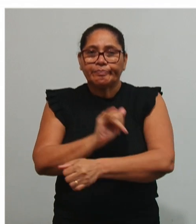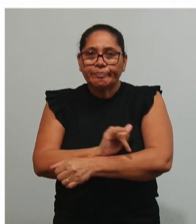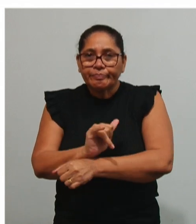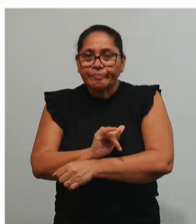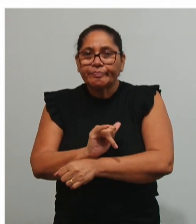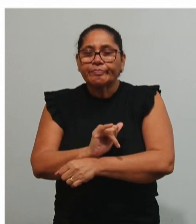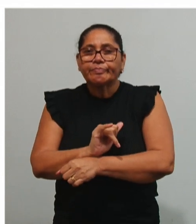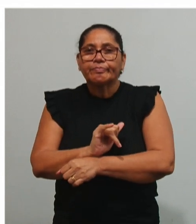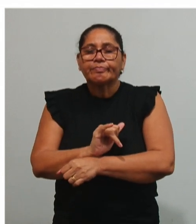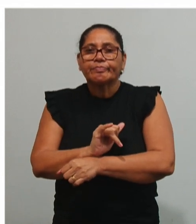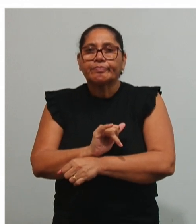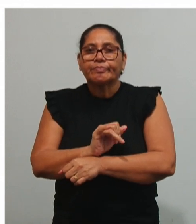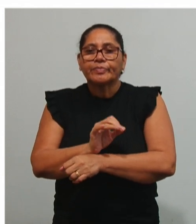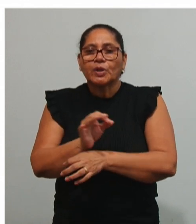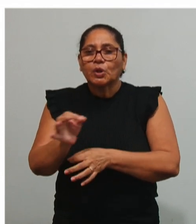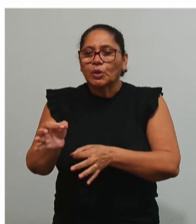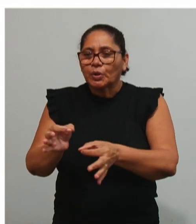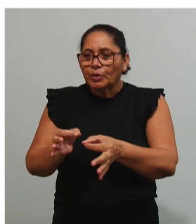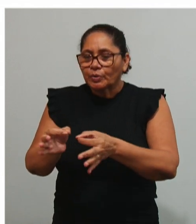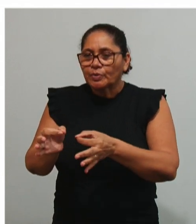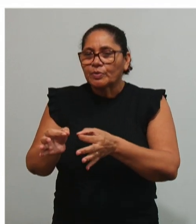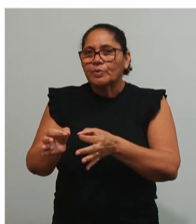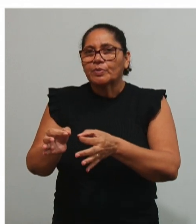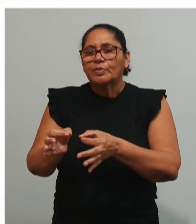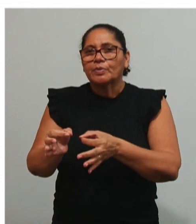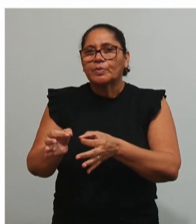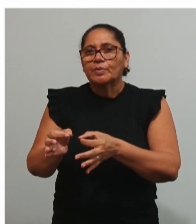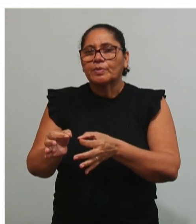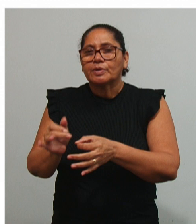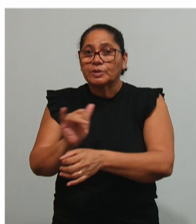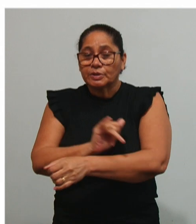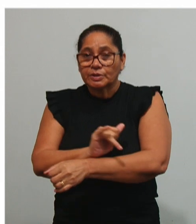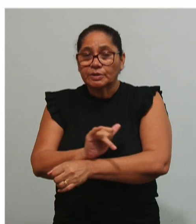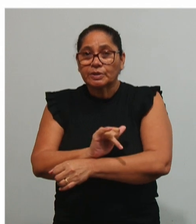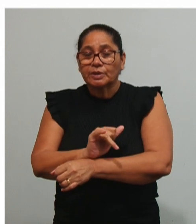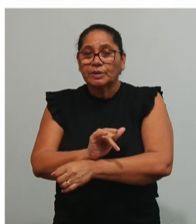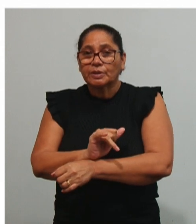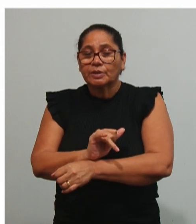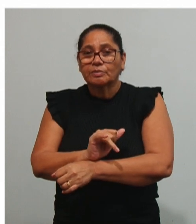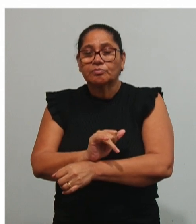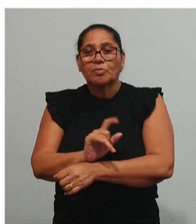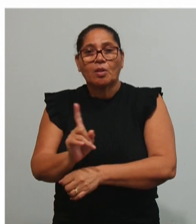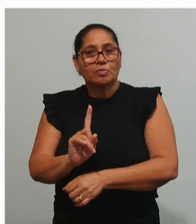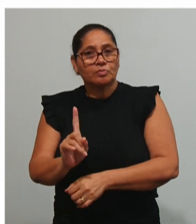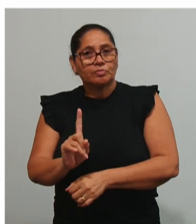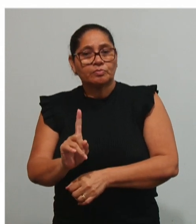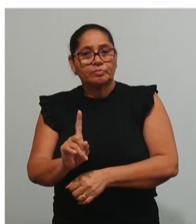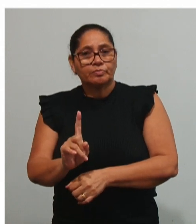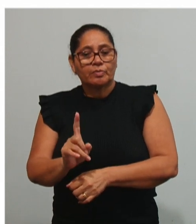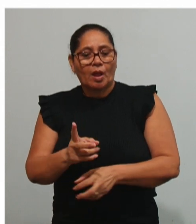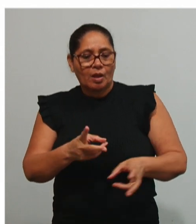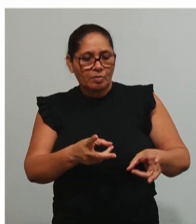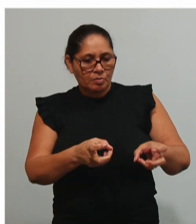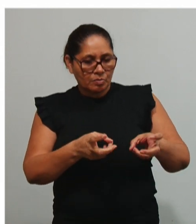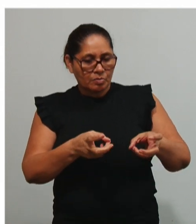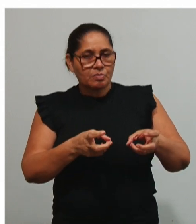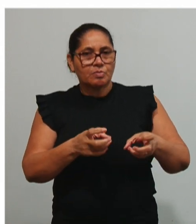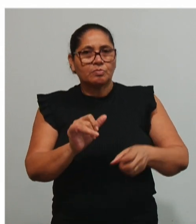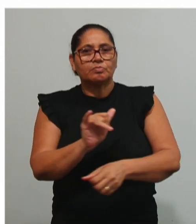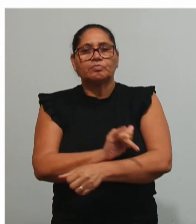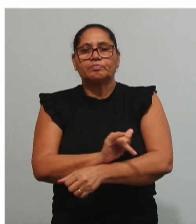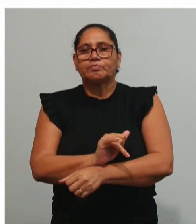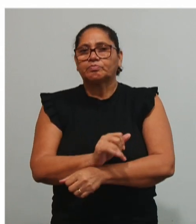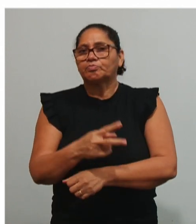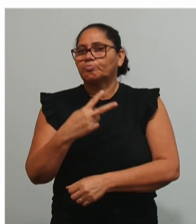né? Então, o planejamento estratégico, ele não é a concepção da estratégia, ele